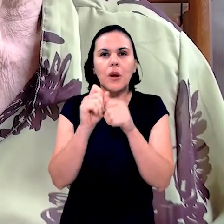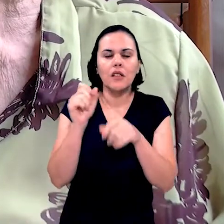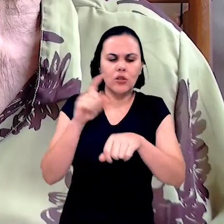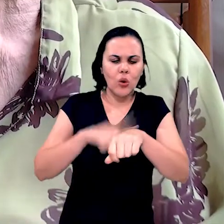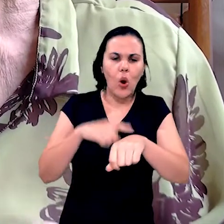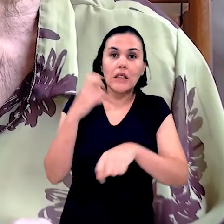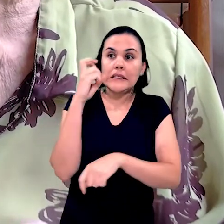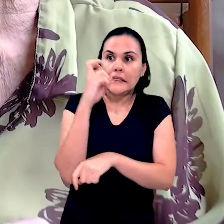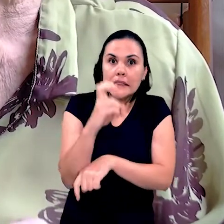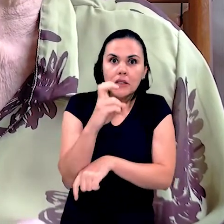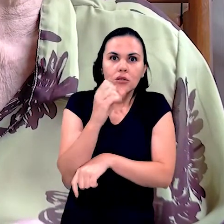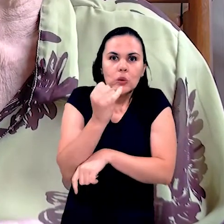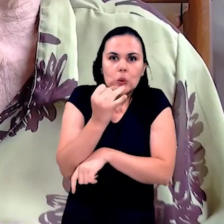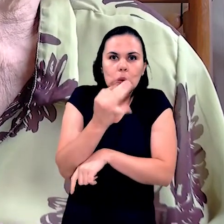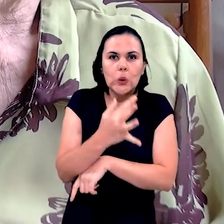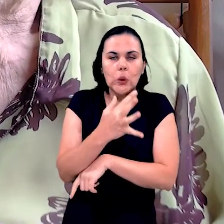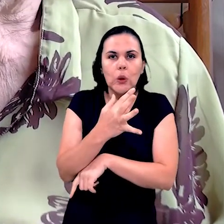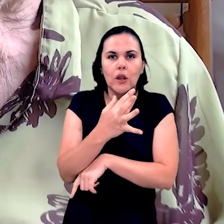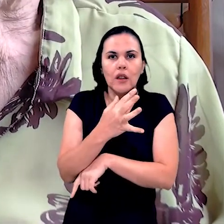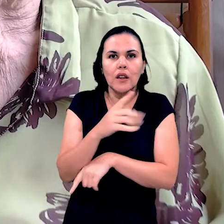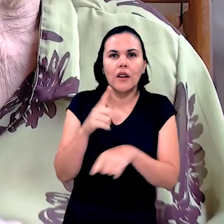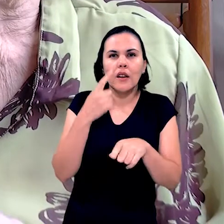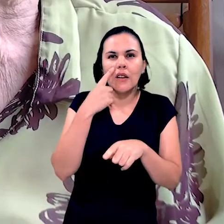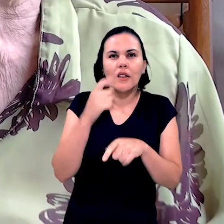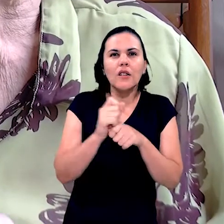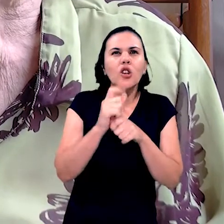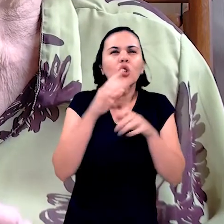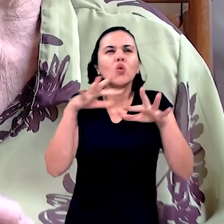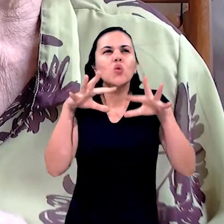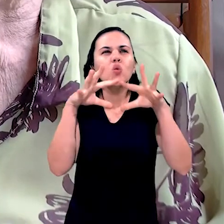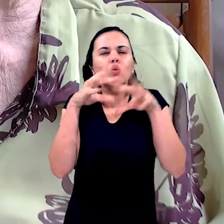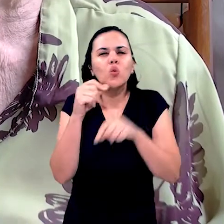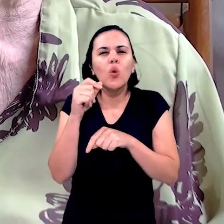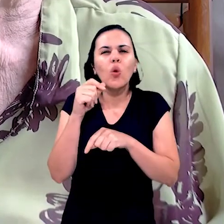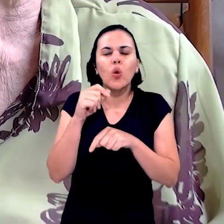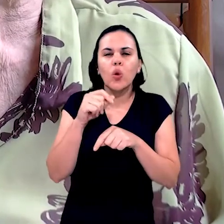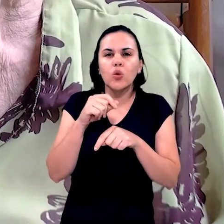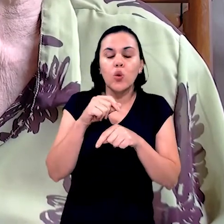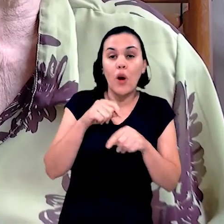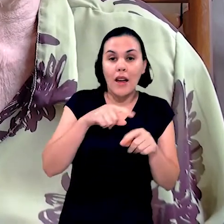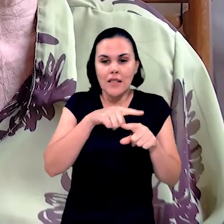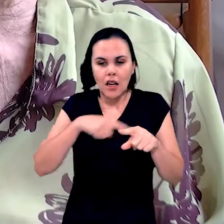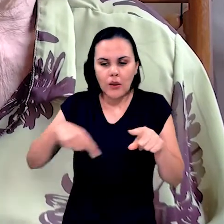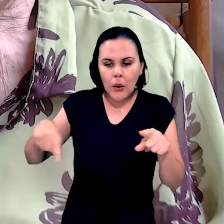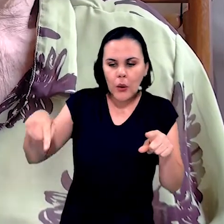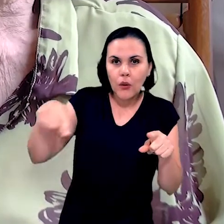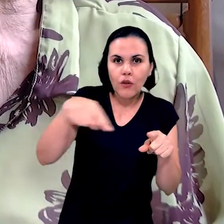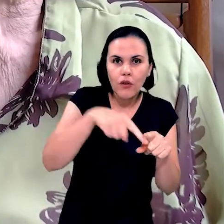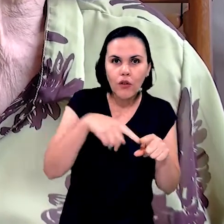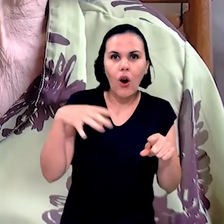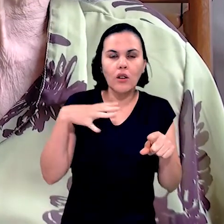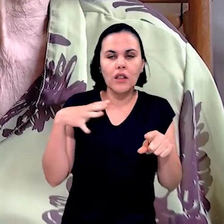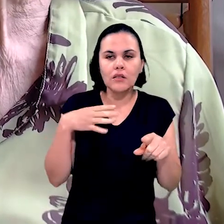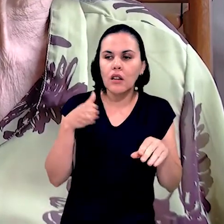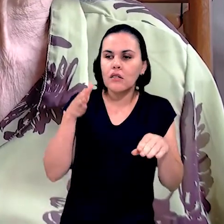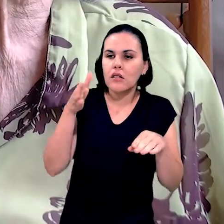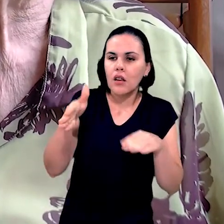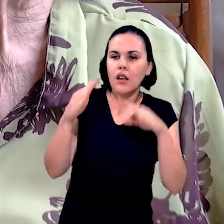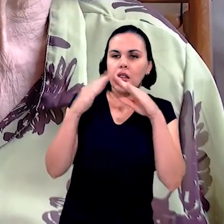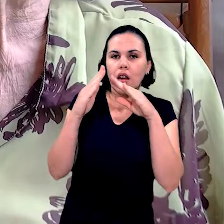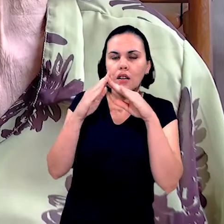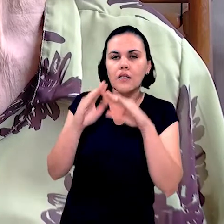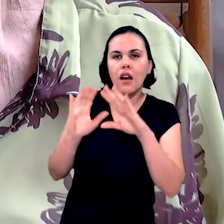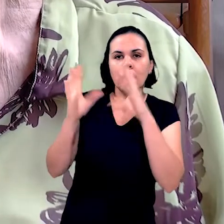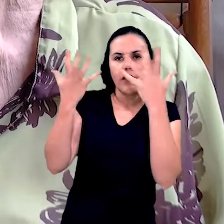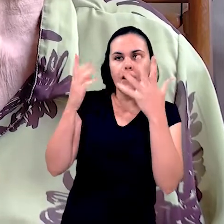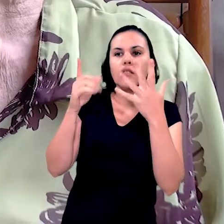a alvorada, 5 horas da manhã. O foguete, sino, tudo. Dava a volta na cidade, entrava na casa do